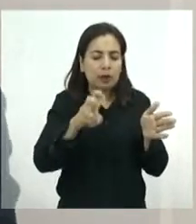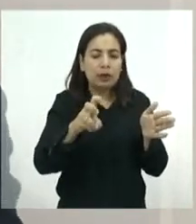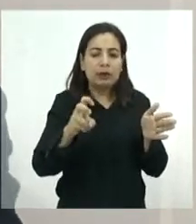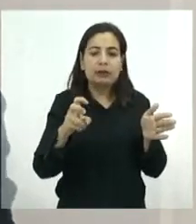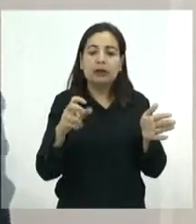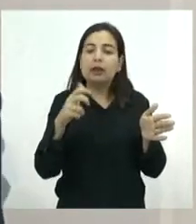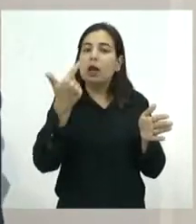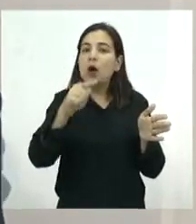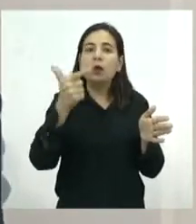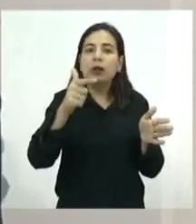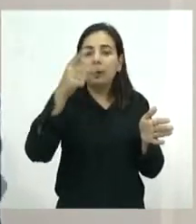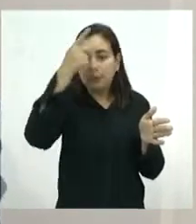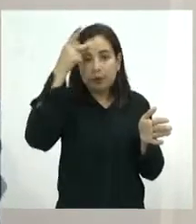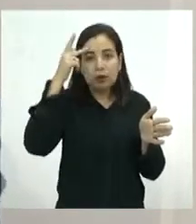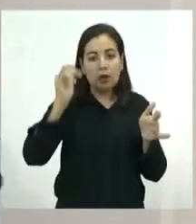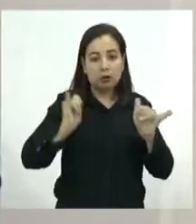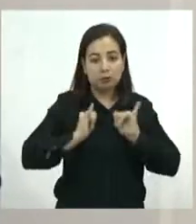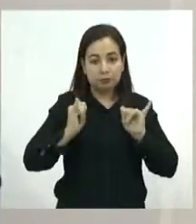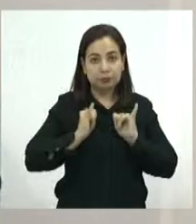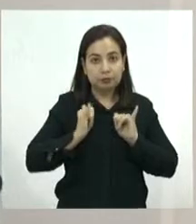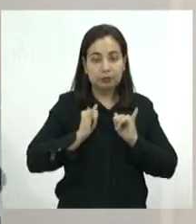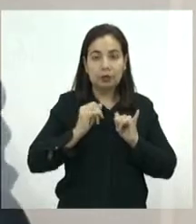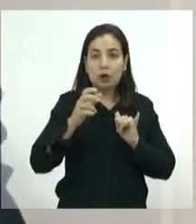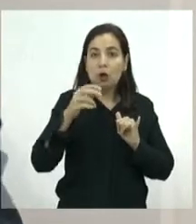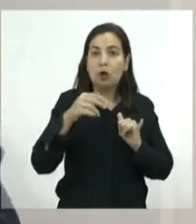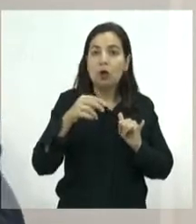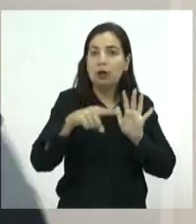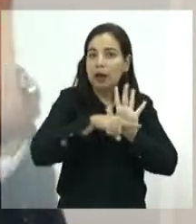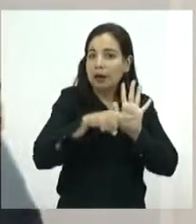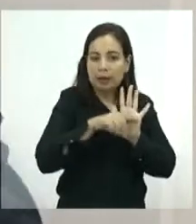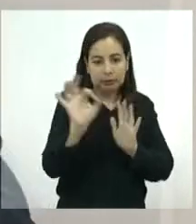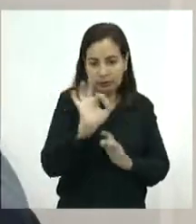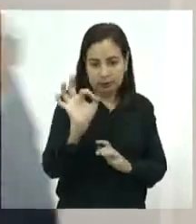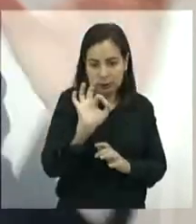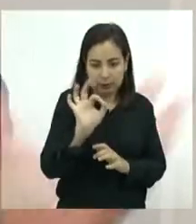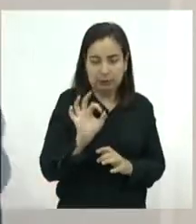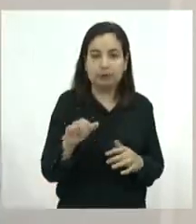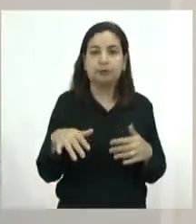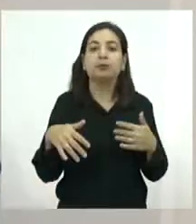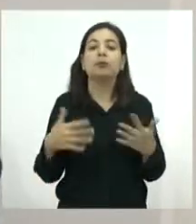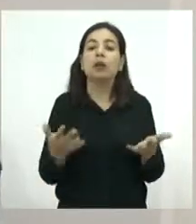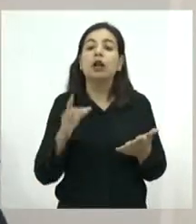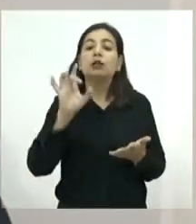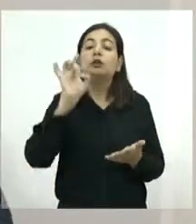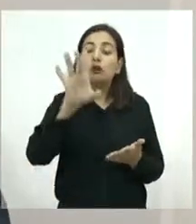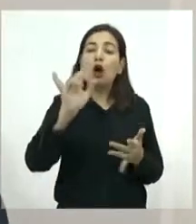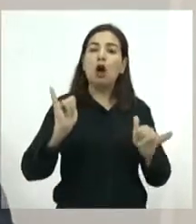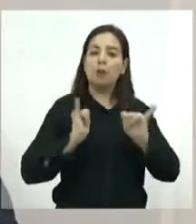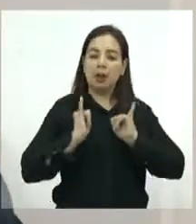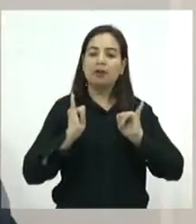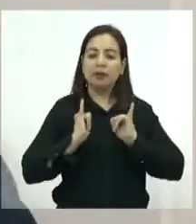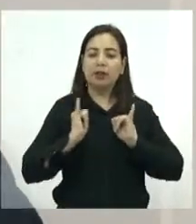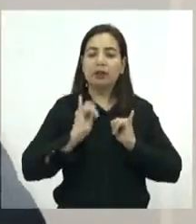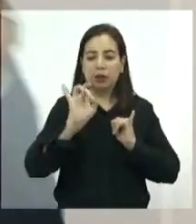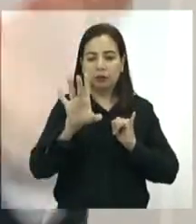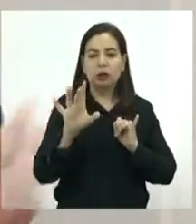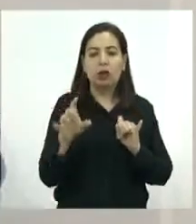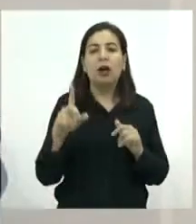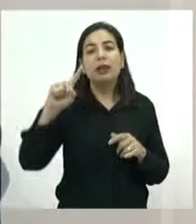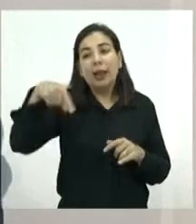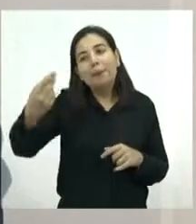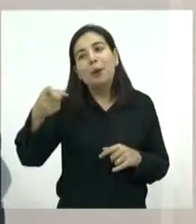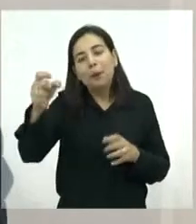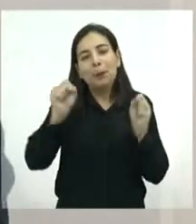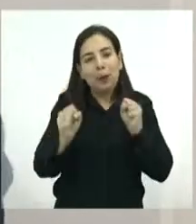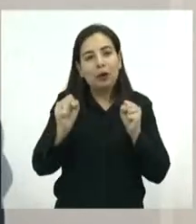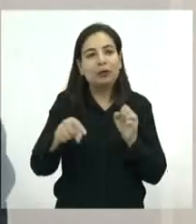eu pegar só a conta da Previdência, eu não estou falando aqui da Seguridade Social, que é mais amplo, né? Quem tiver dúvida vai procurar um pouquinho, vai